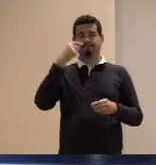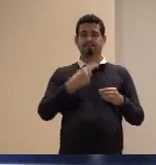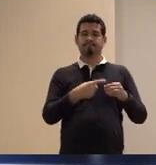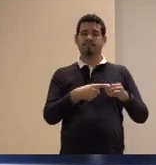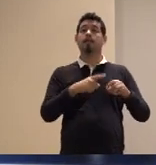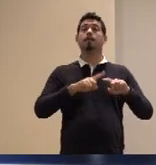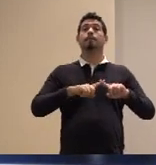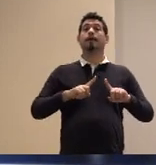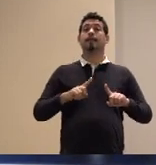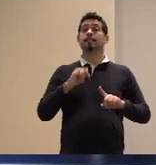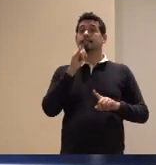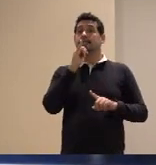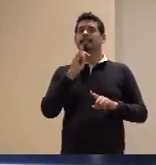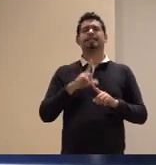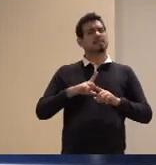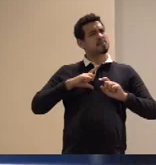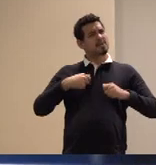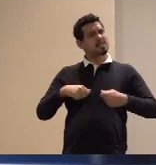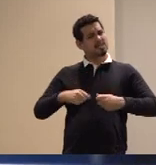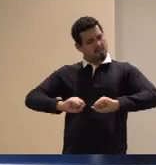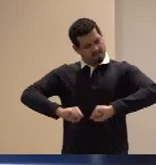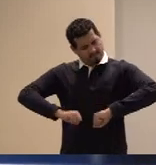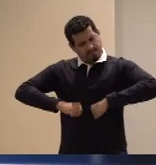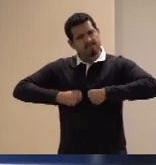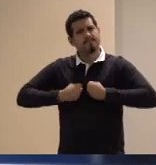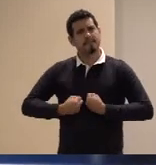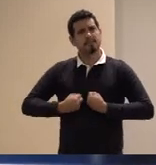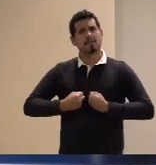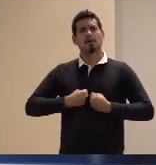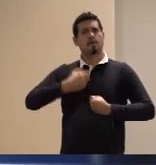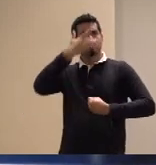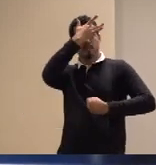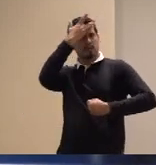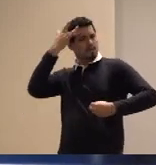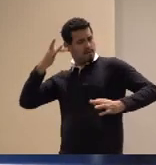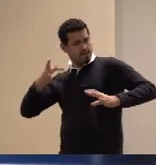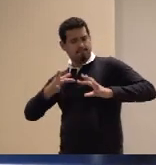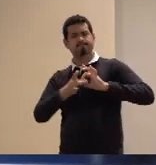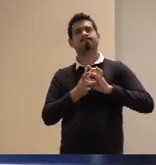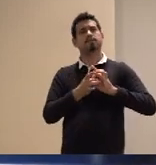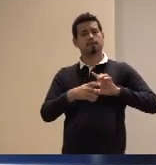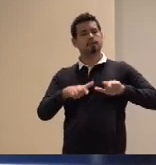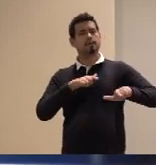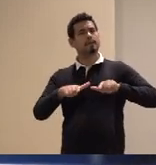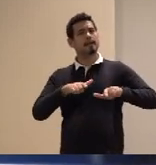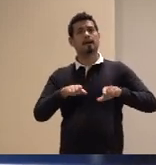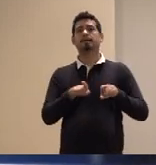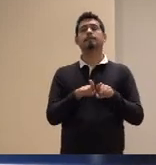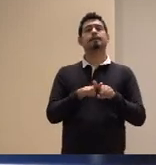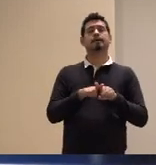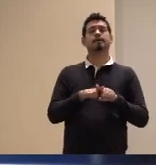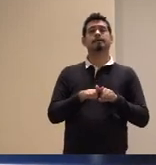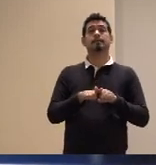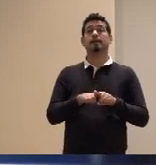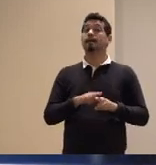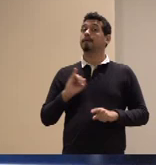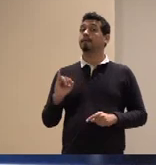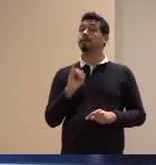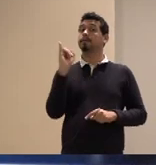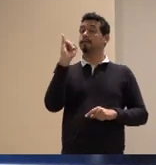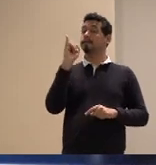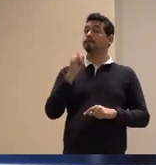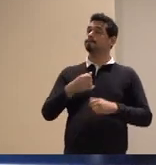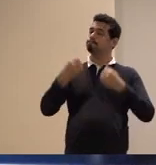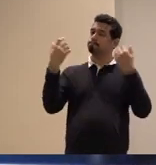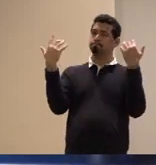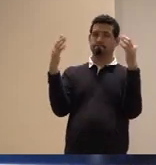mais tivermos forças, quanto mais pessoas engajadas, né, e também não posso deixar de parabenizar também